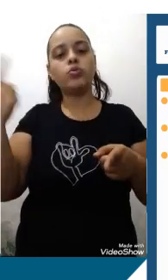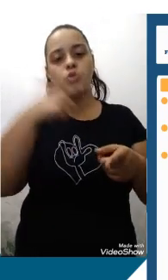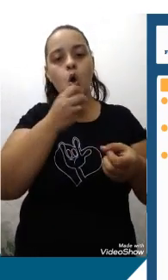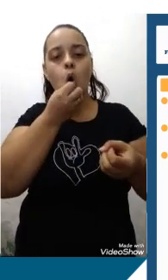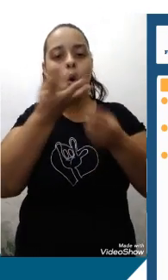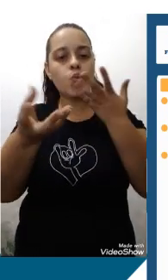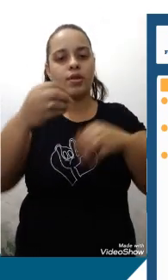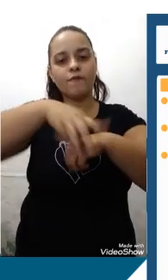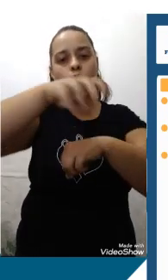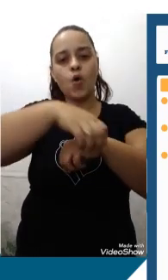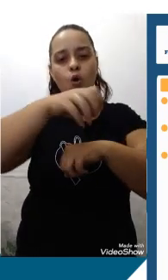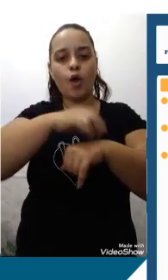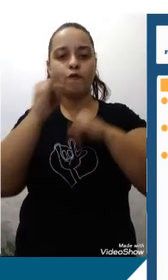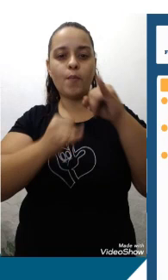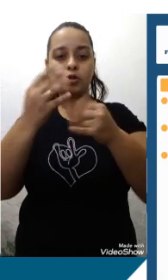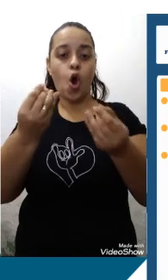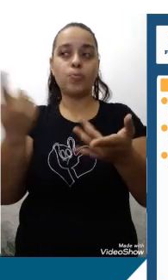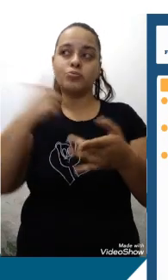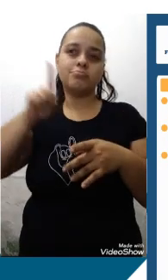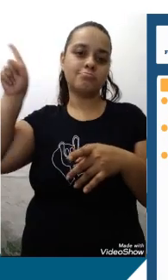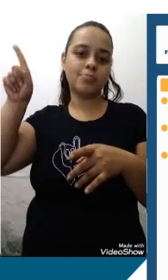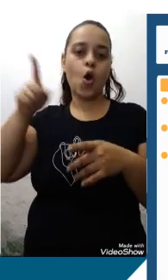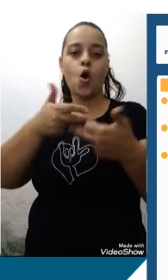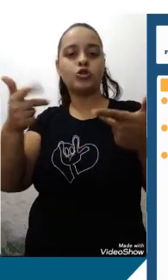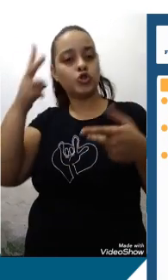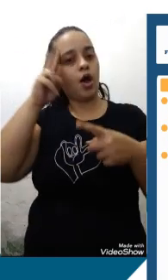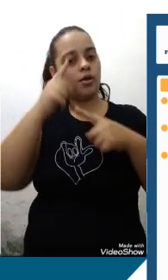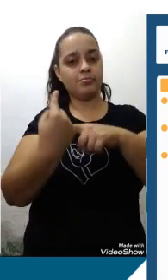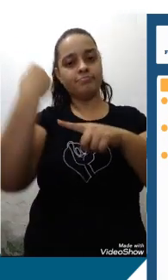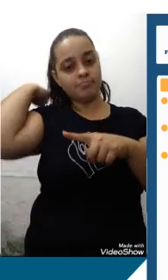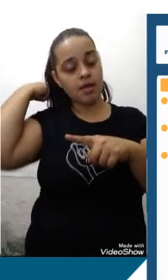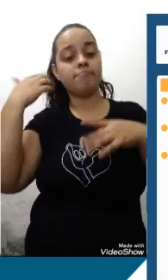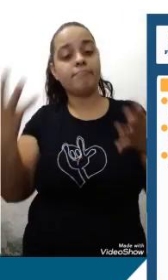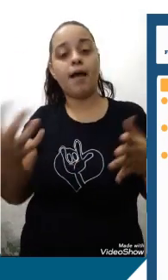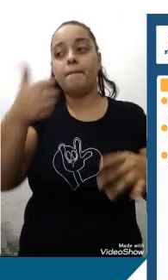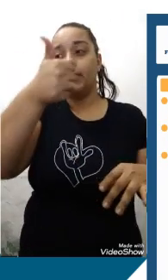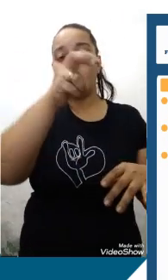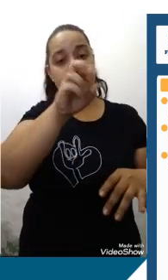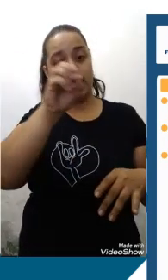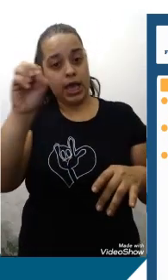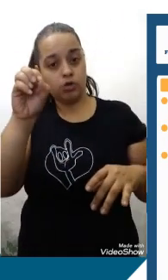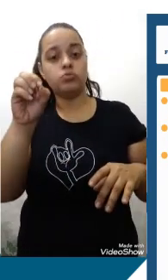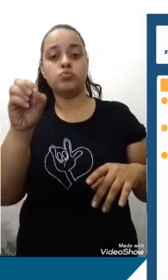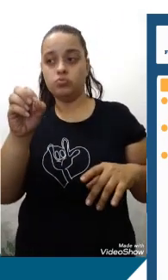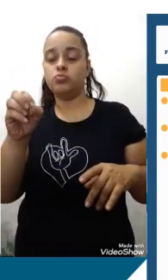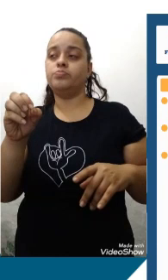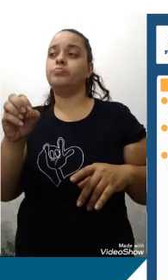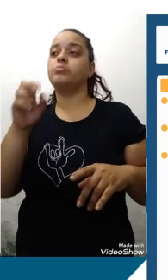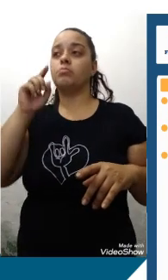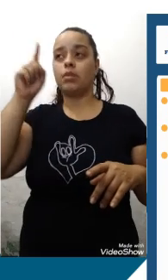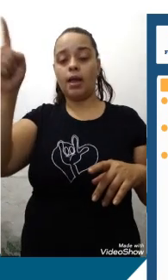informações acerca do como eles conseguiriam aquilo que eles pretendiam de lá. E é assim que, em 1500, melhor preparado e à frente de